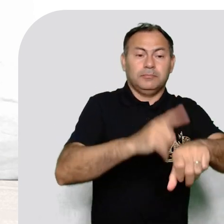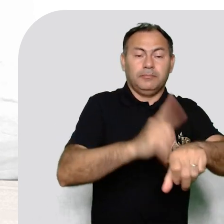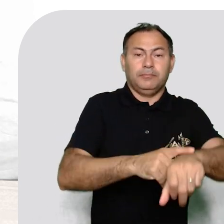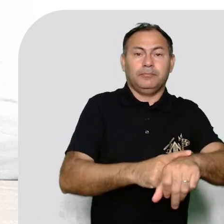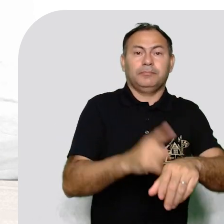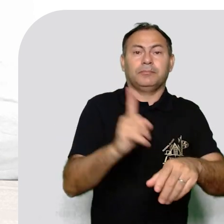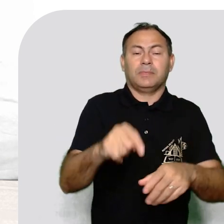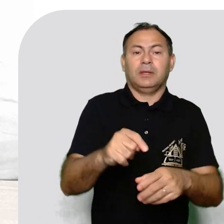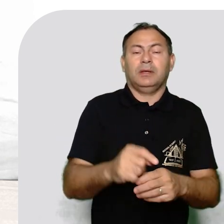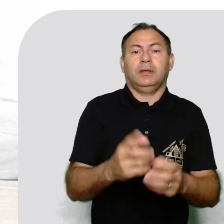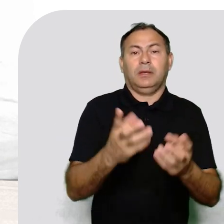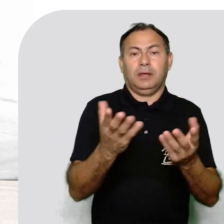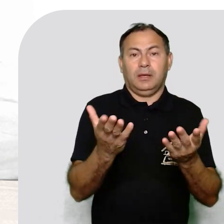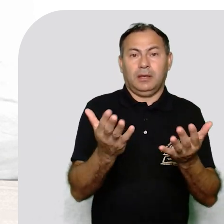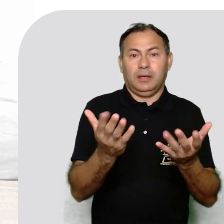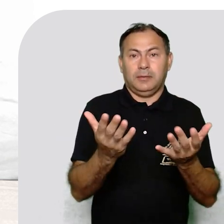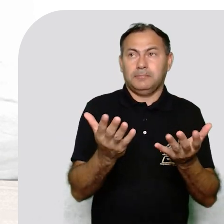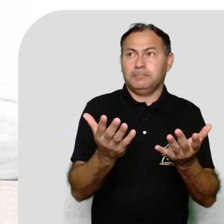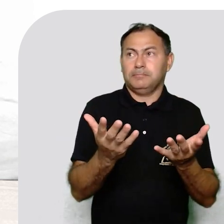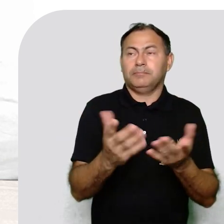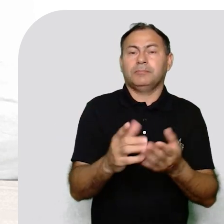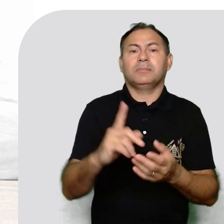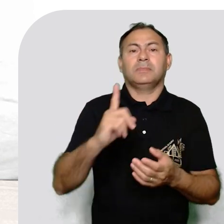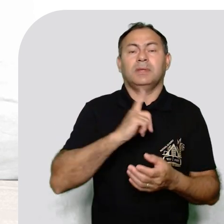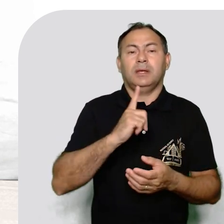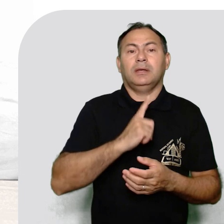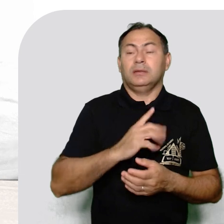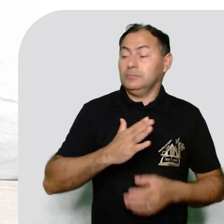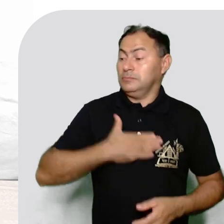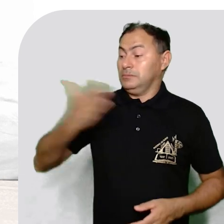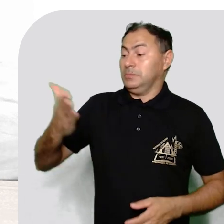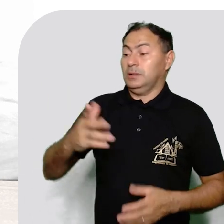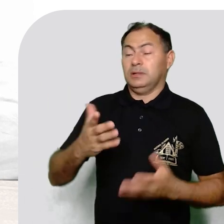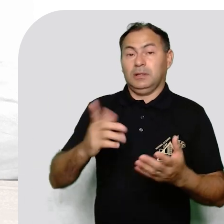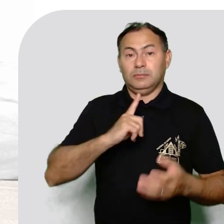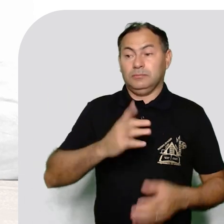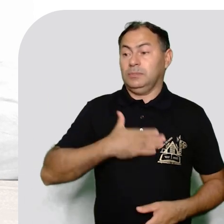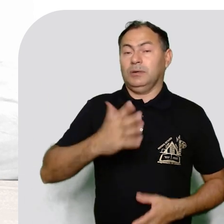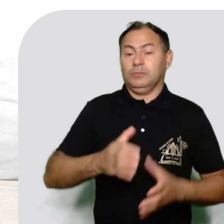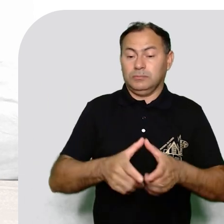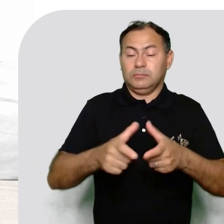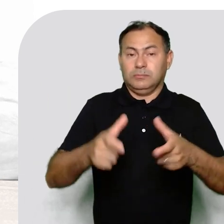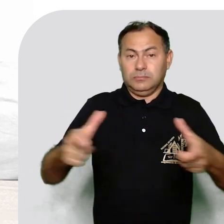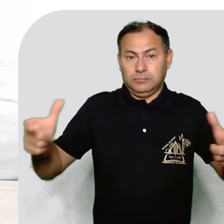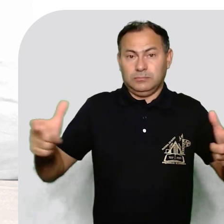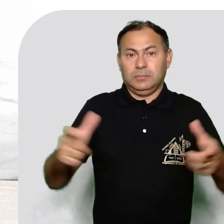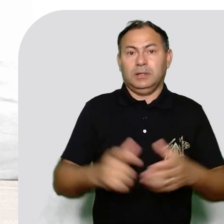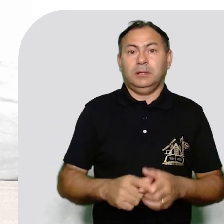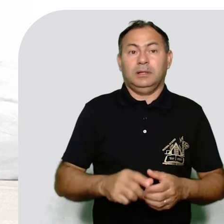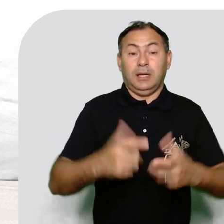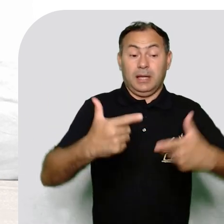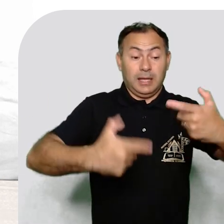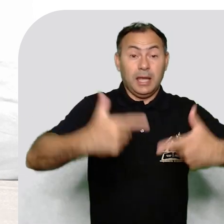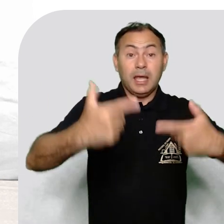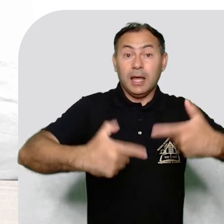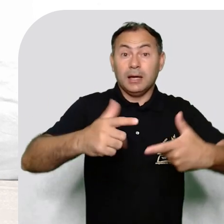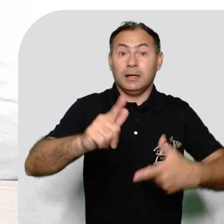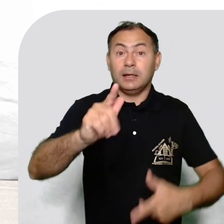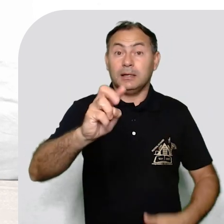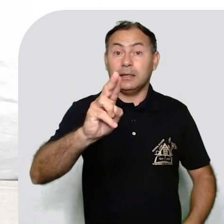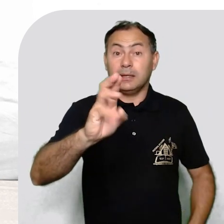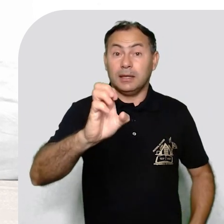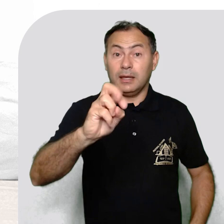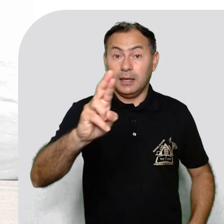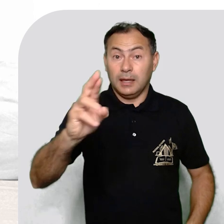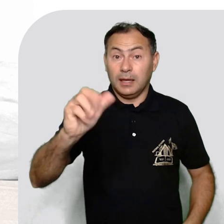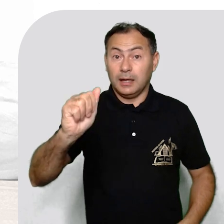momento, está vendo assustadoramente o crescimento da guerra. A guerra é um